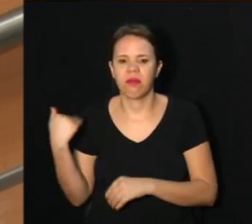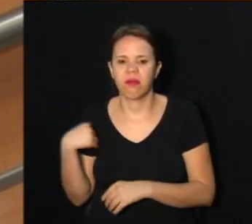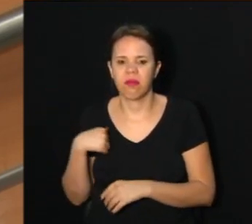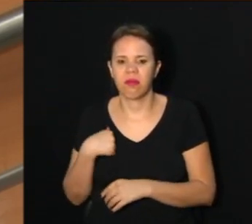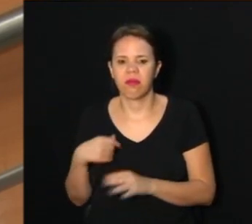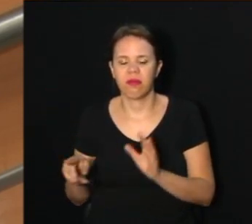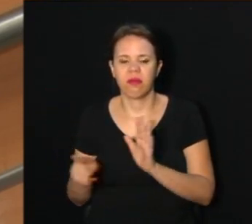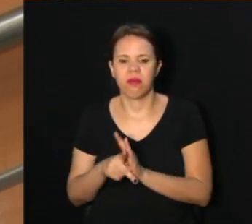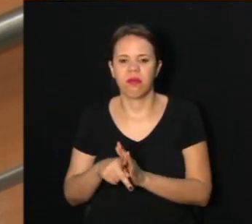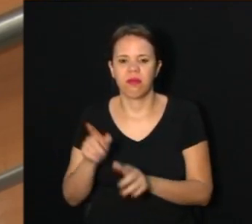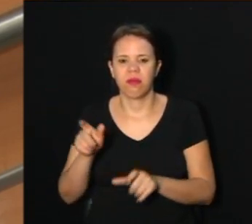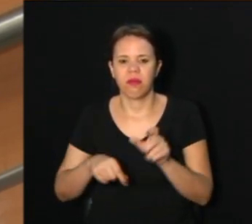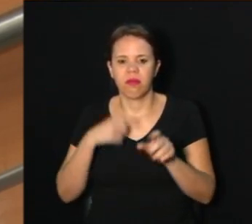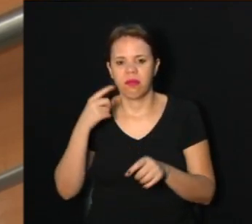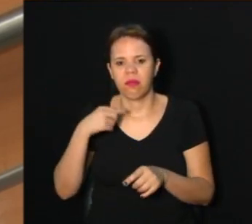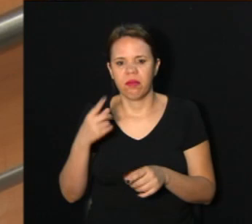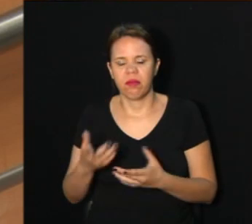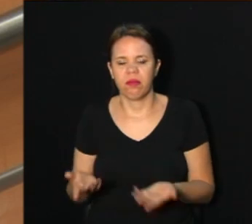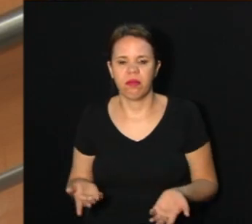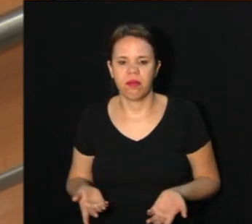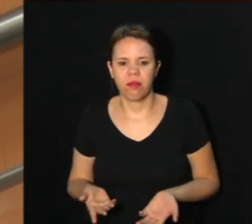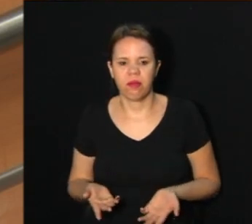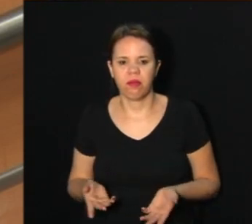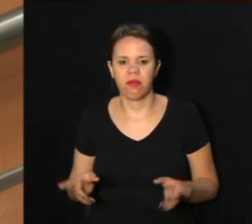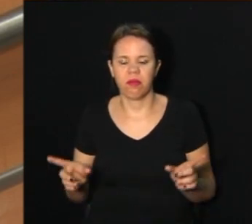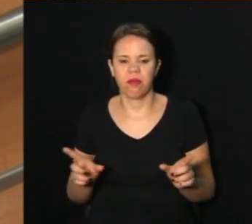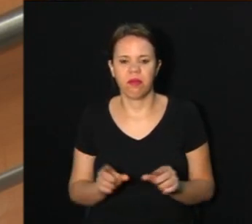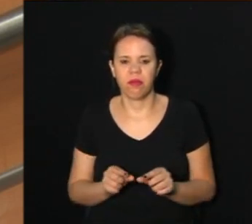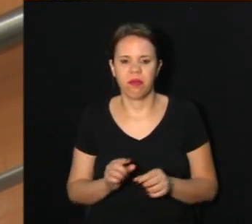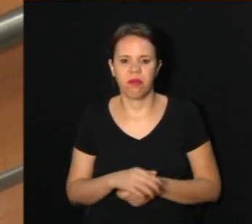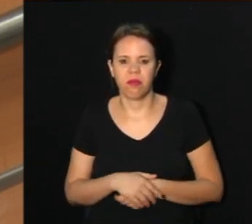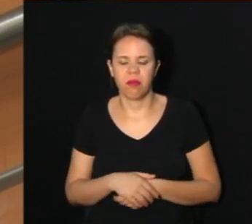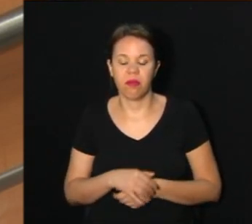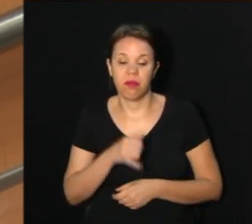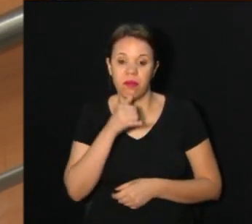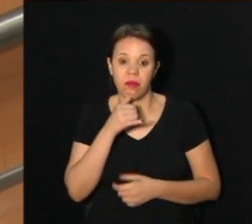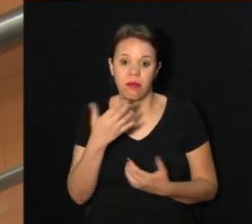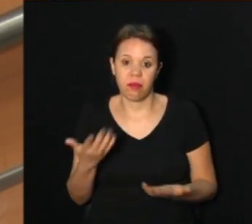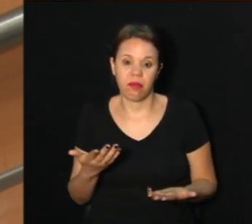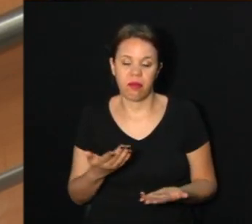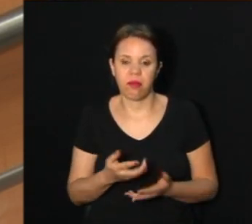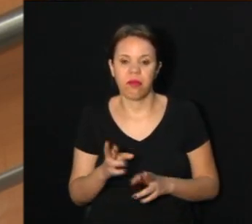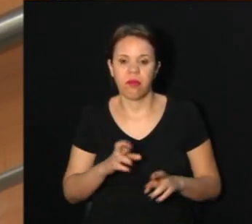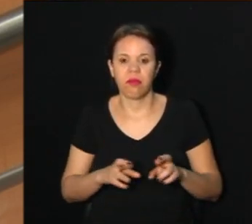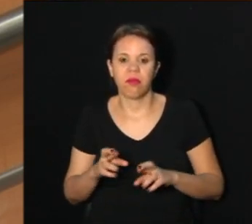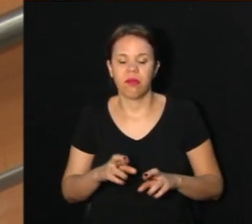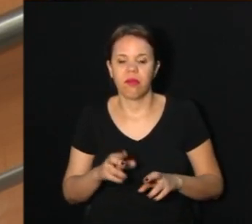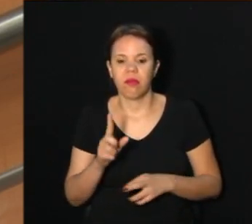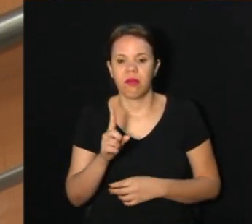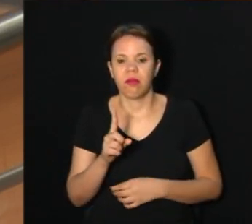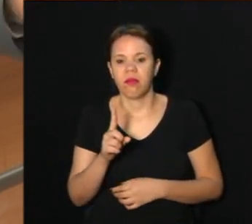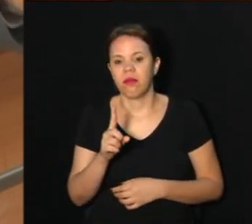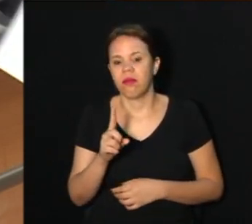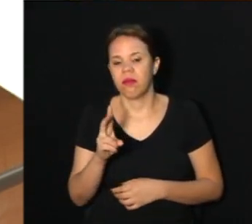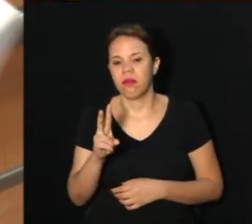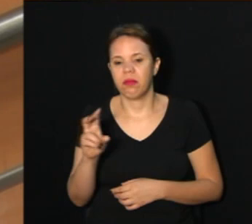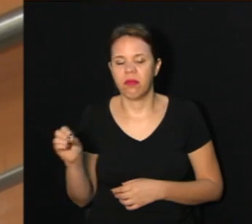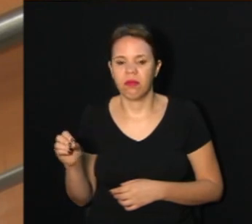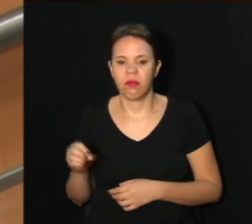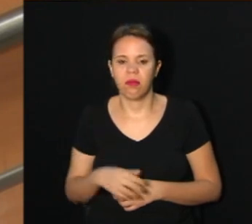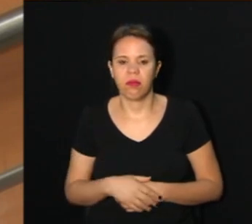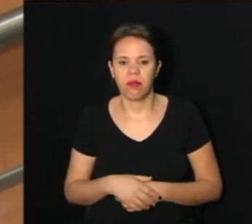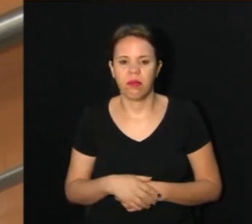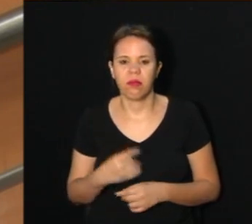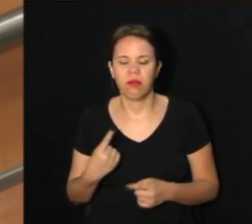próprios procuradores diminuíram, por exemplo, de auditores, o quadro era de cerca de 120, diminuiu para 100.